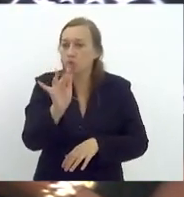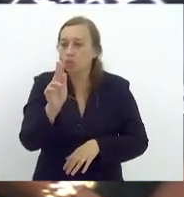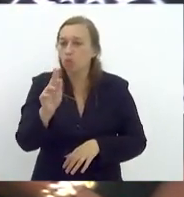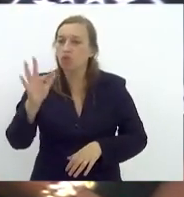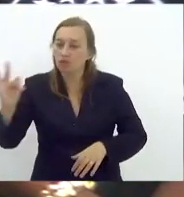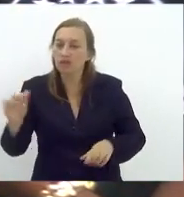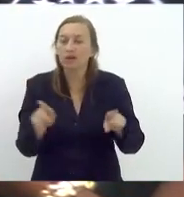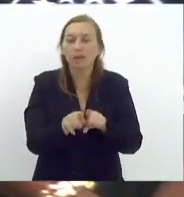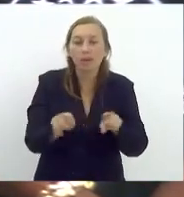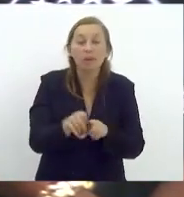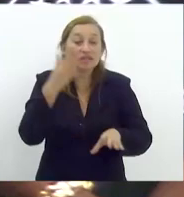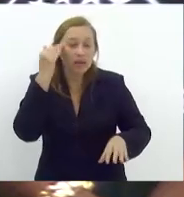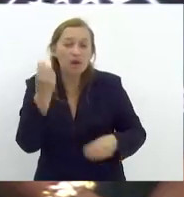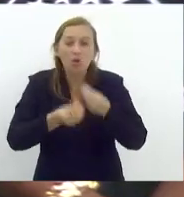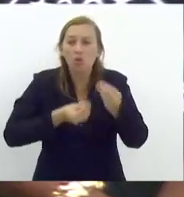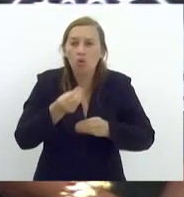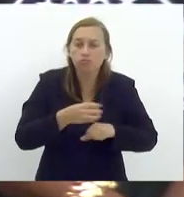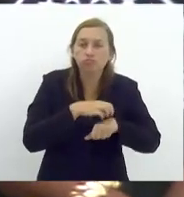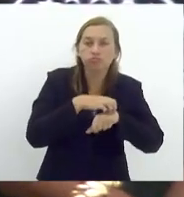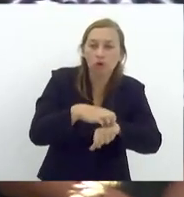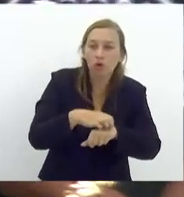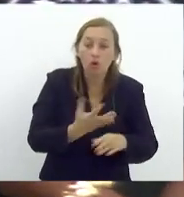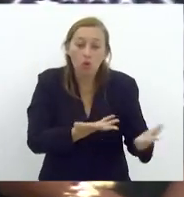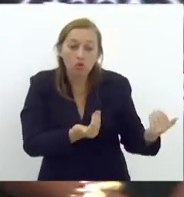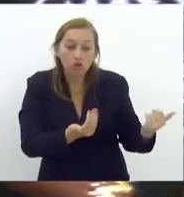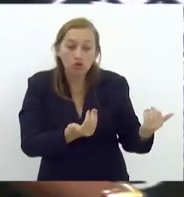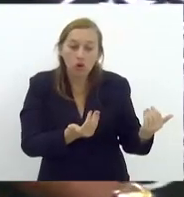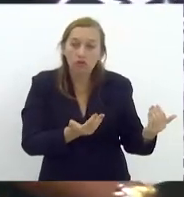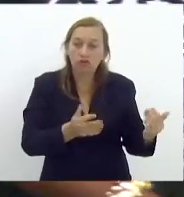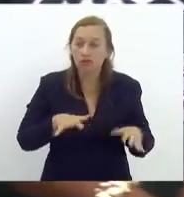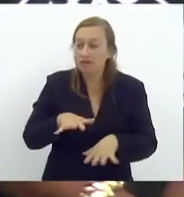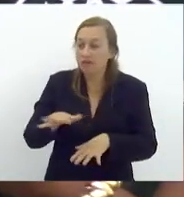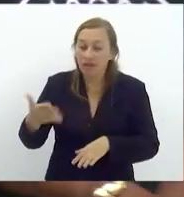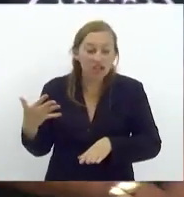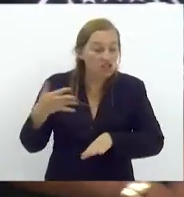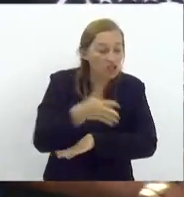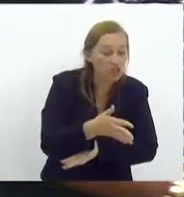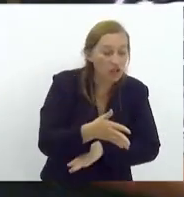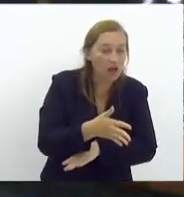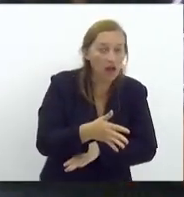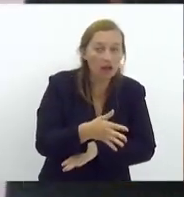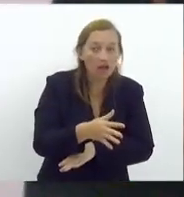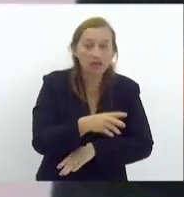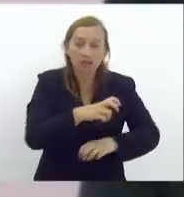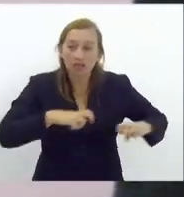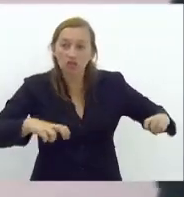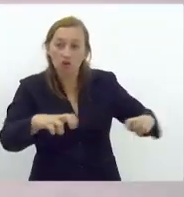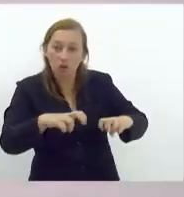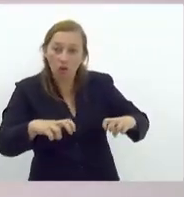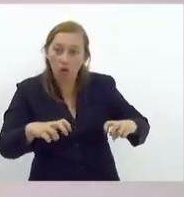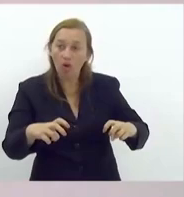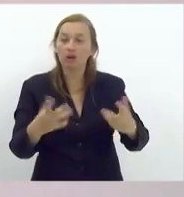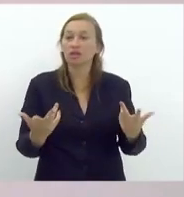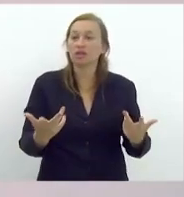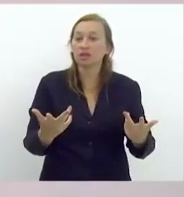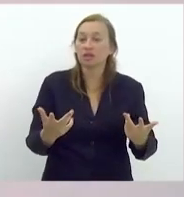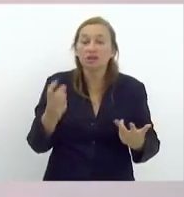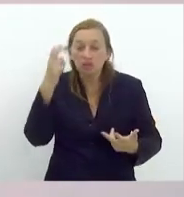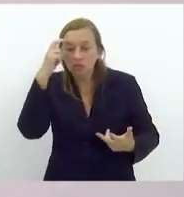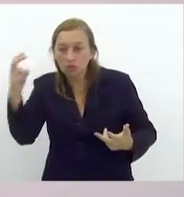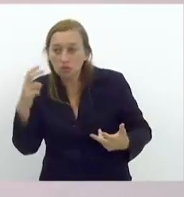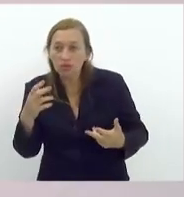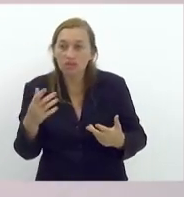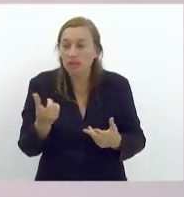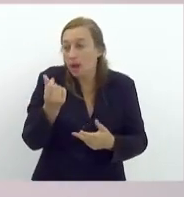transporte como é que faz para fazer os jovens da Periferia chegarem essas está fácil transporte se tá barato está acessível